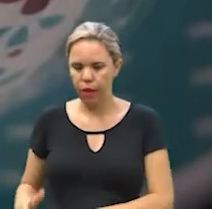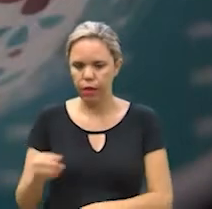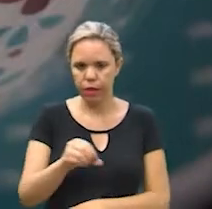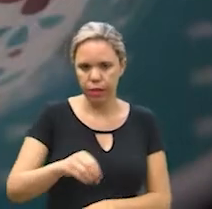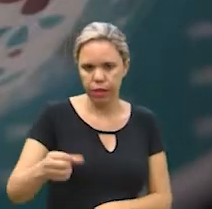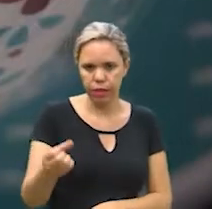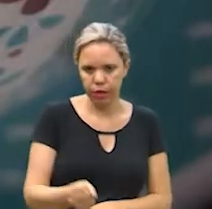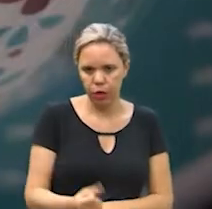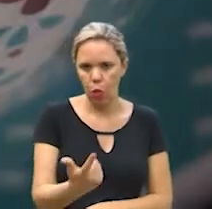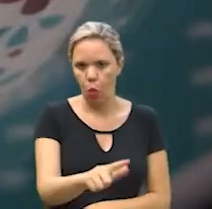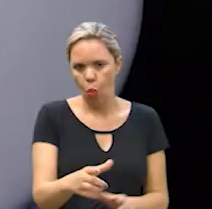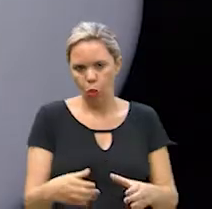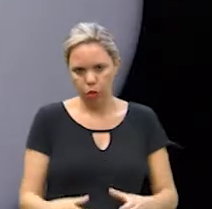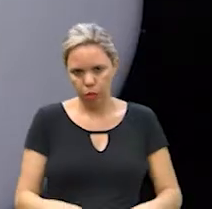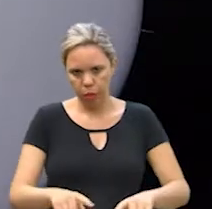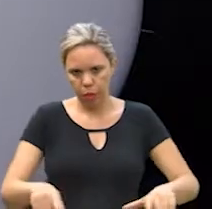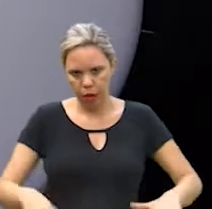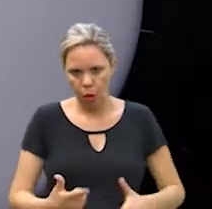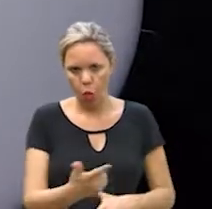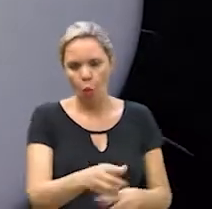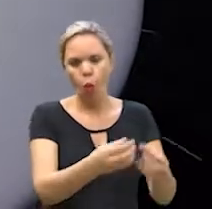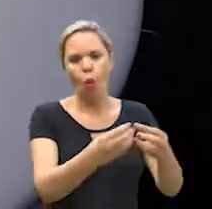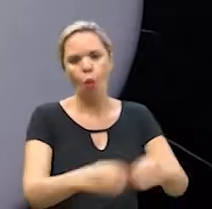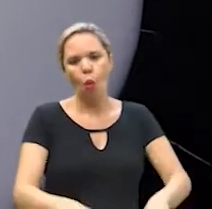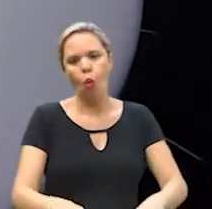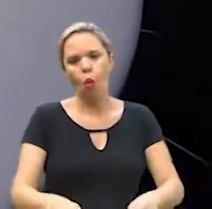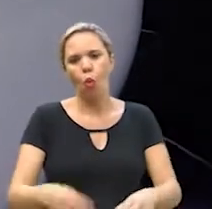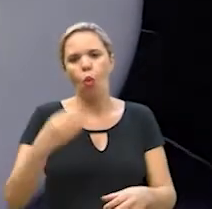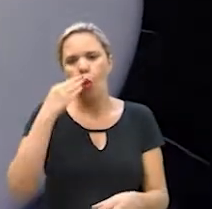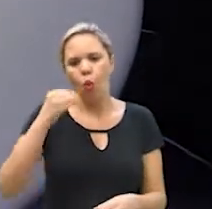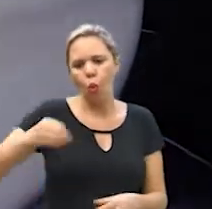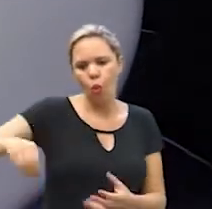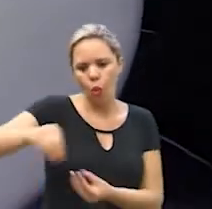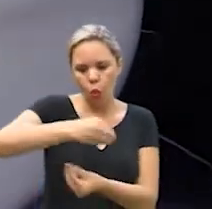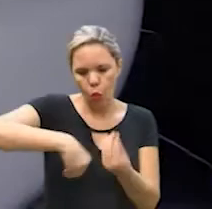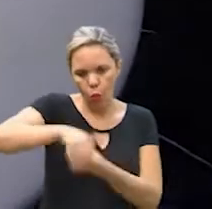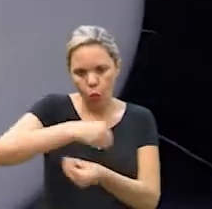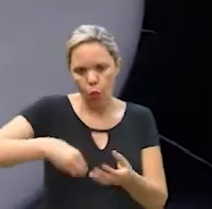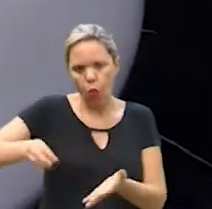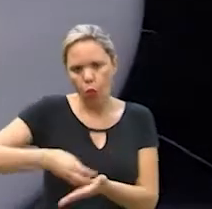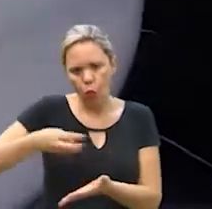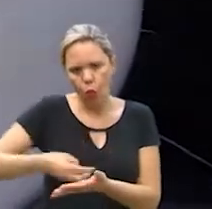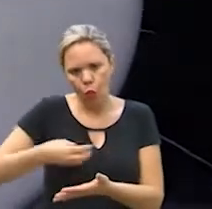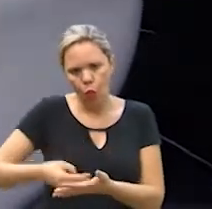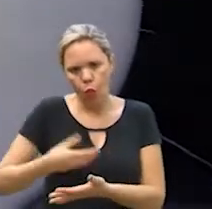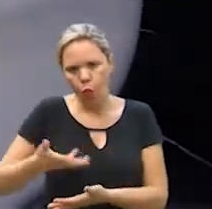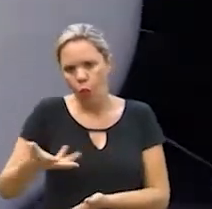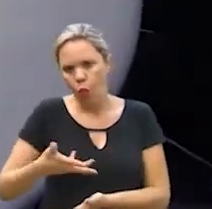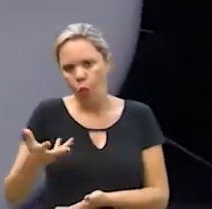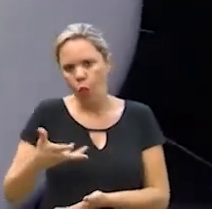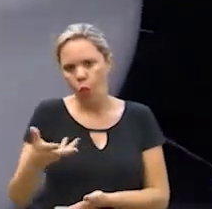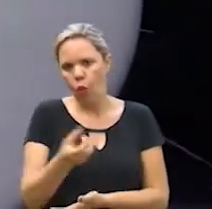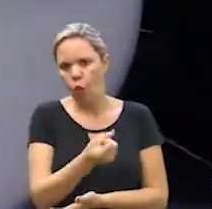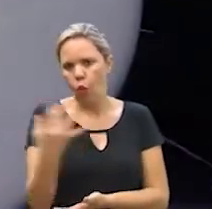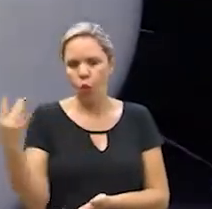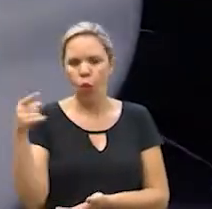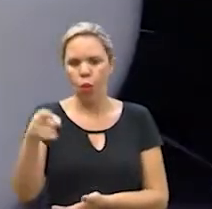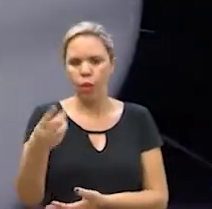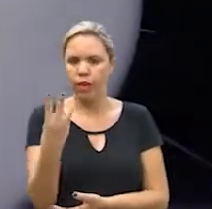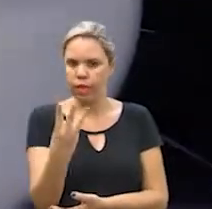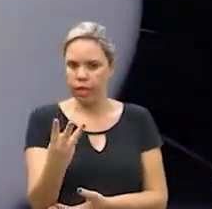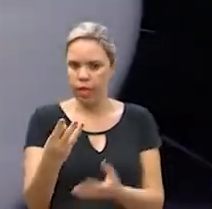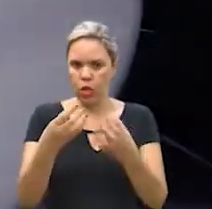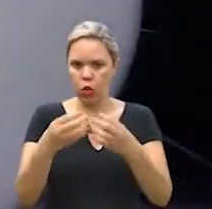farinha de trigo num outro e o ovo, você vai bater ele ligeiramente. Para essa quantidade de